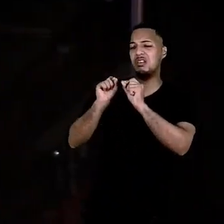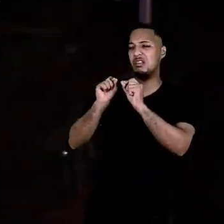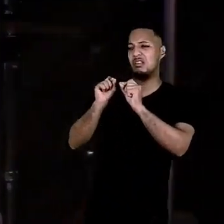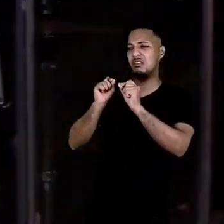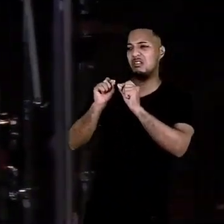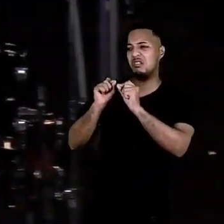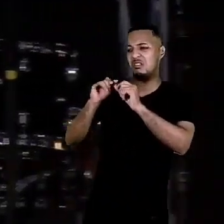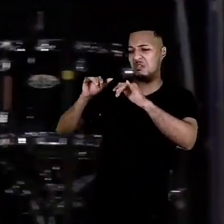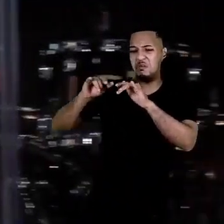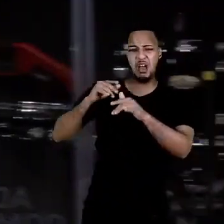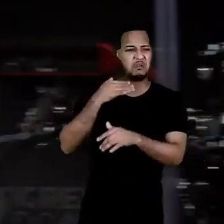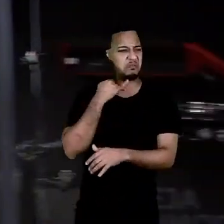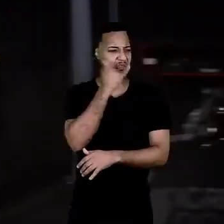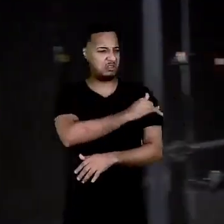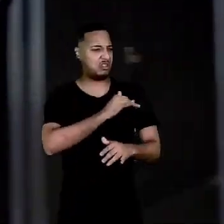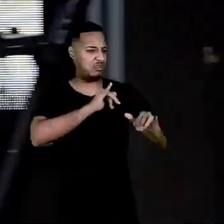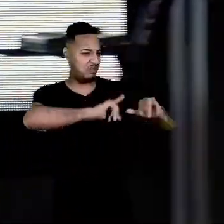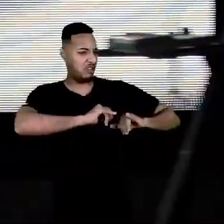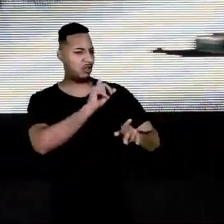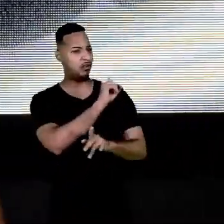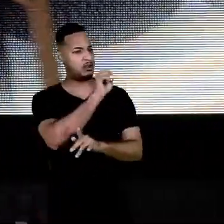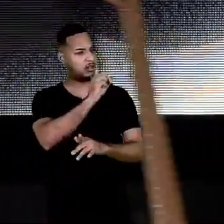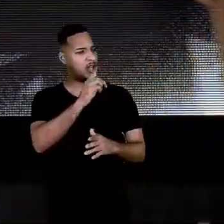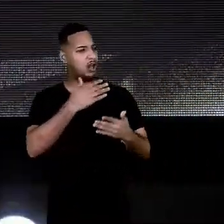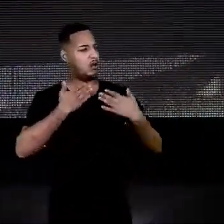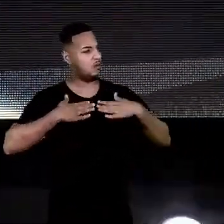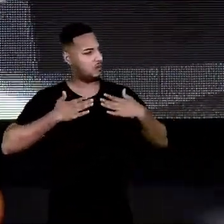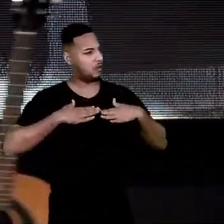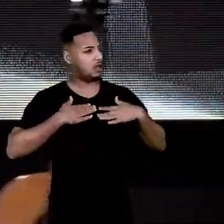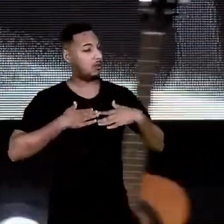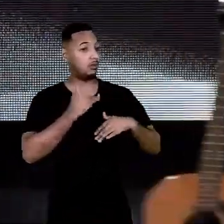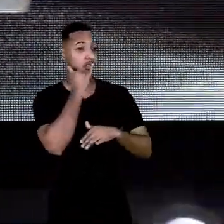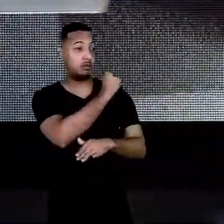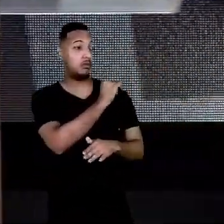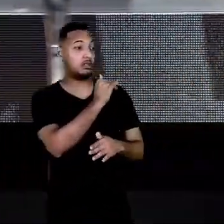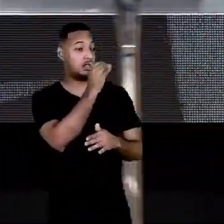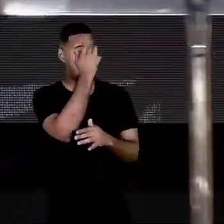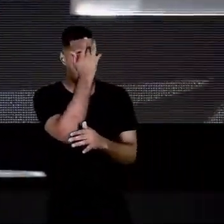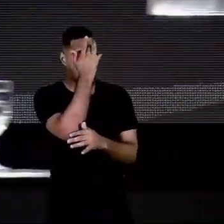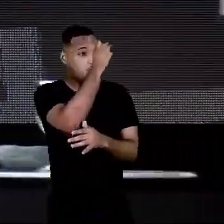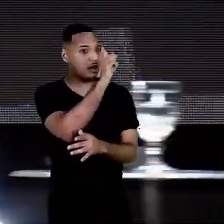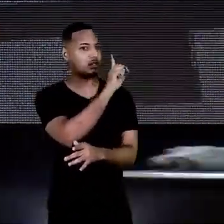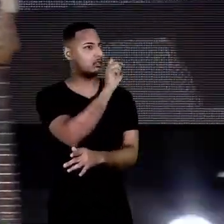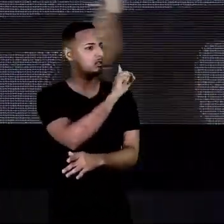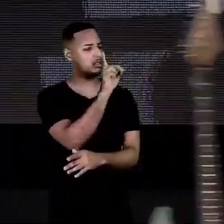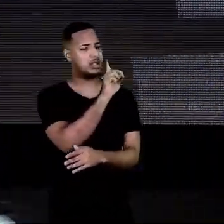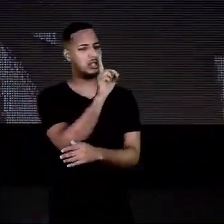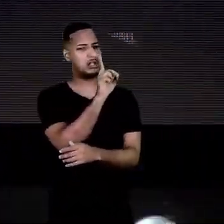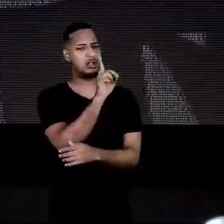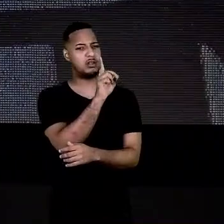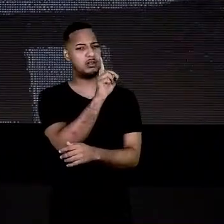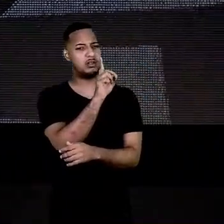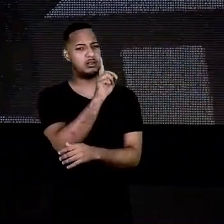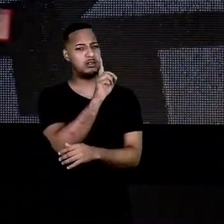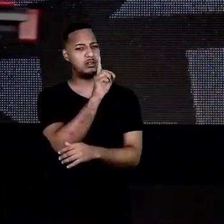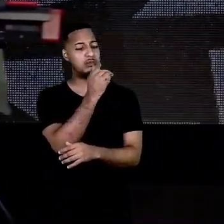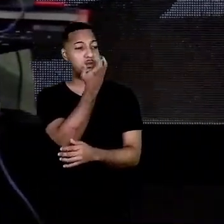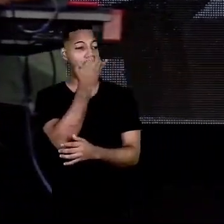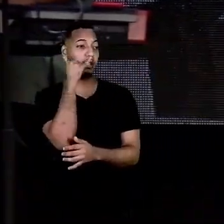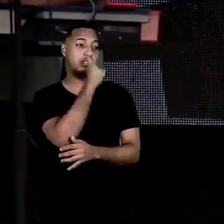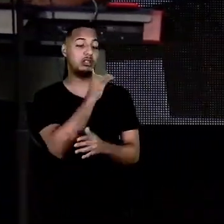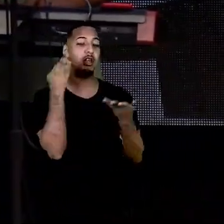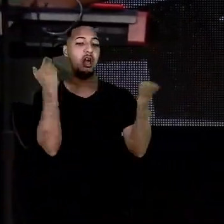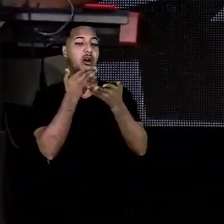não sofreu. Eu não estou aqui simplesmente dizendo para você que é fácil lidar com isso. Não é fácil. Mas eu quero te dizer